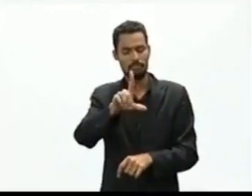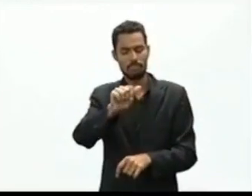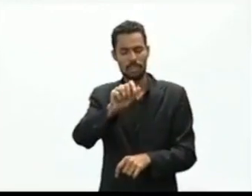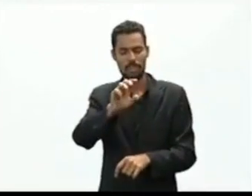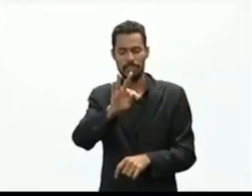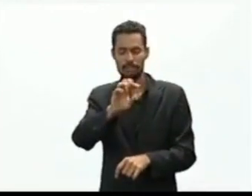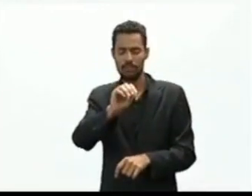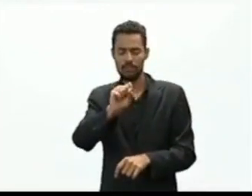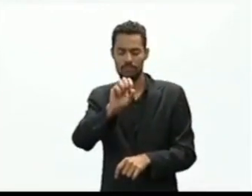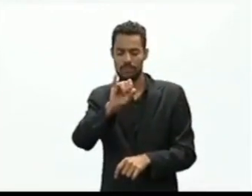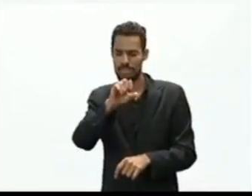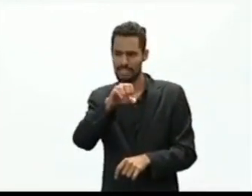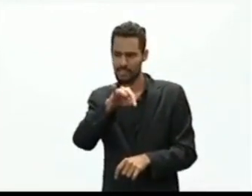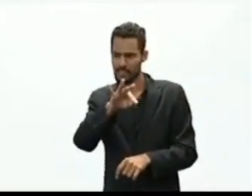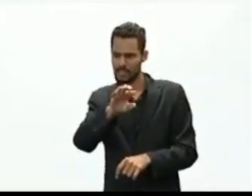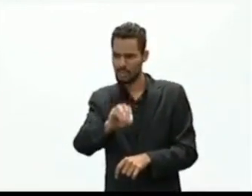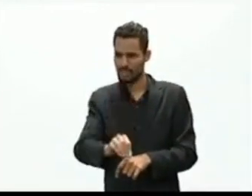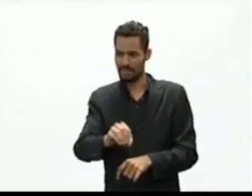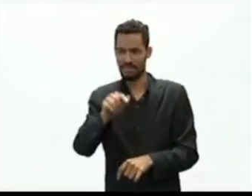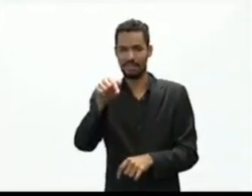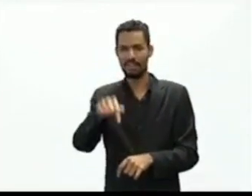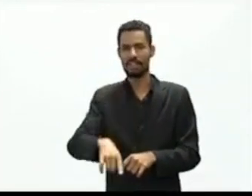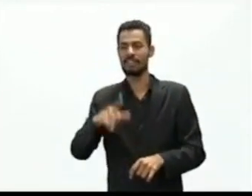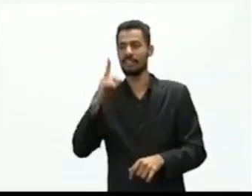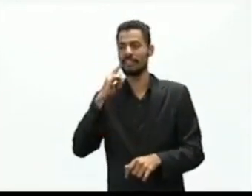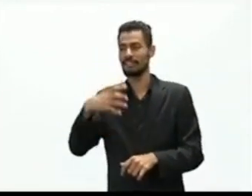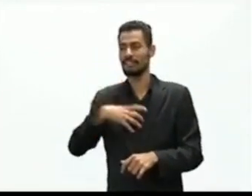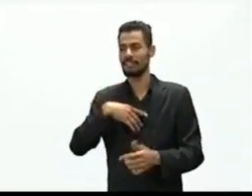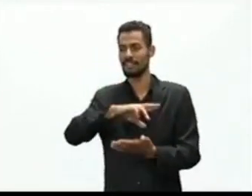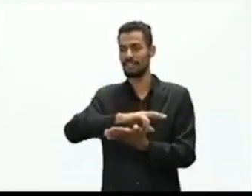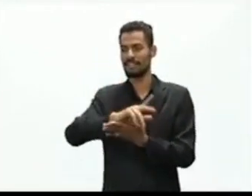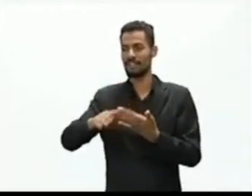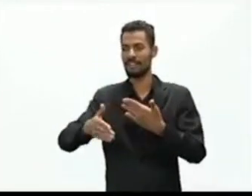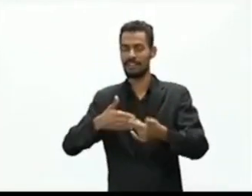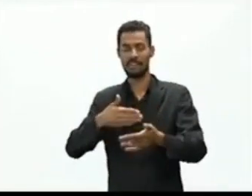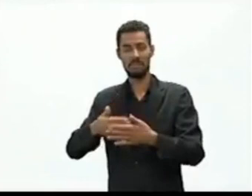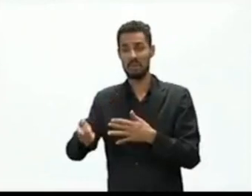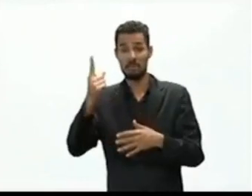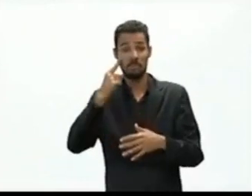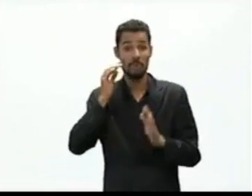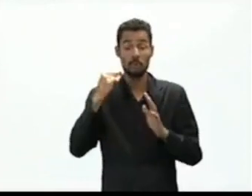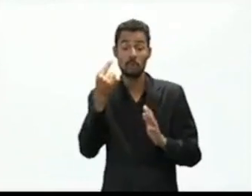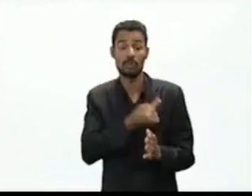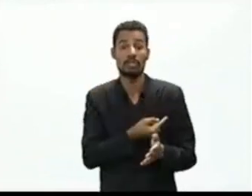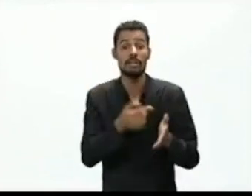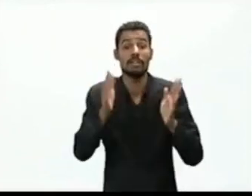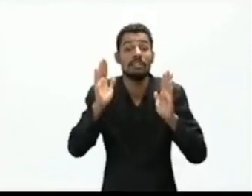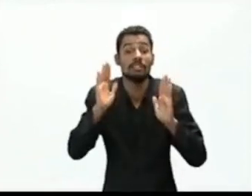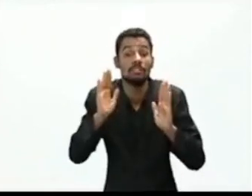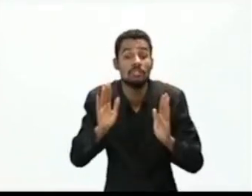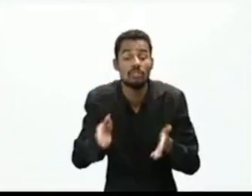né, que são aí pluripotentes ou totipotentes, qualquer tipo de célula do organismo. Todos nós já fomos